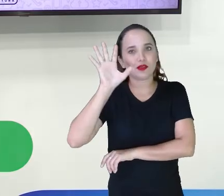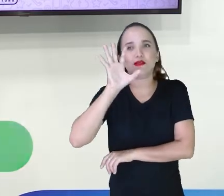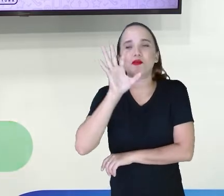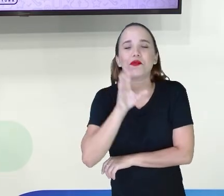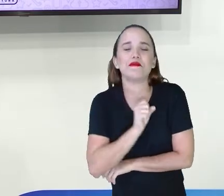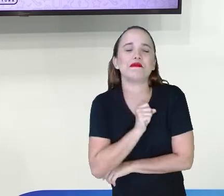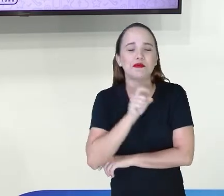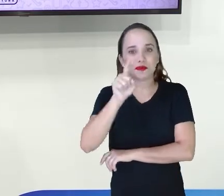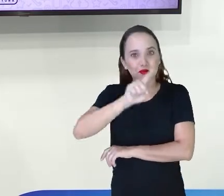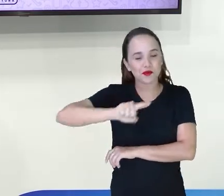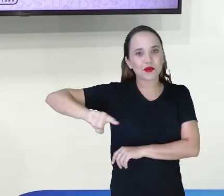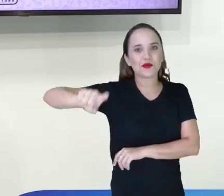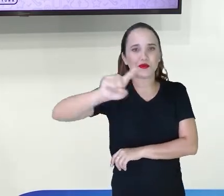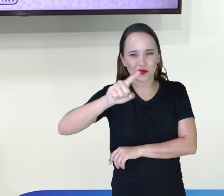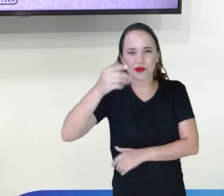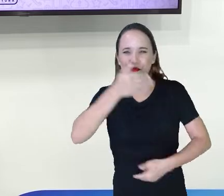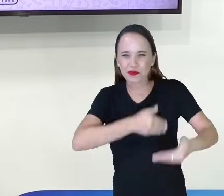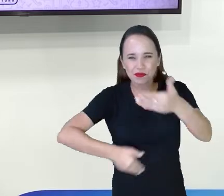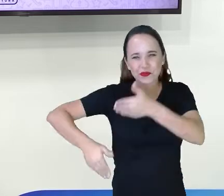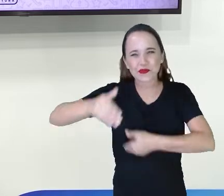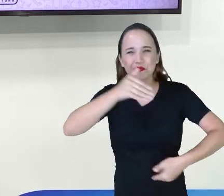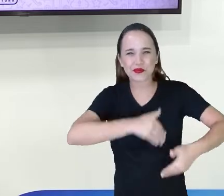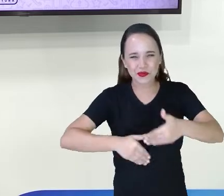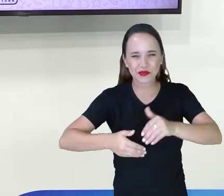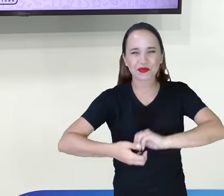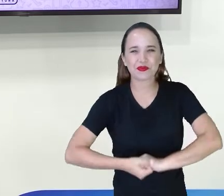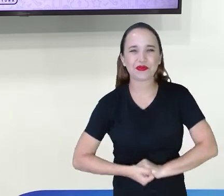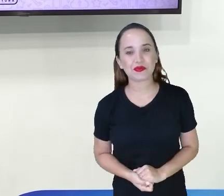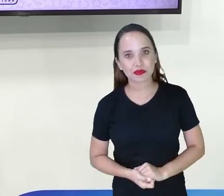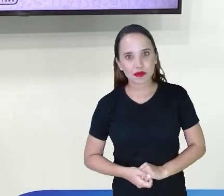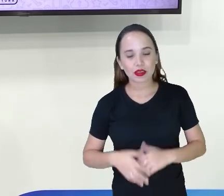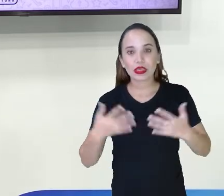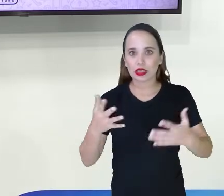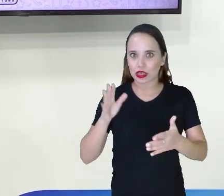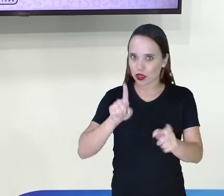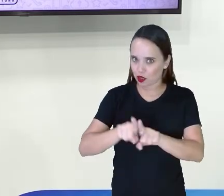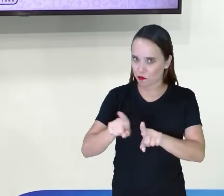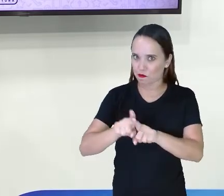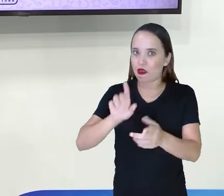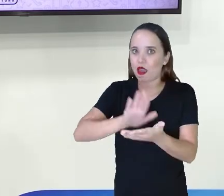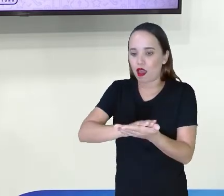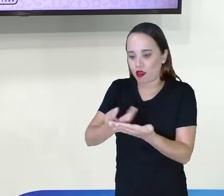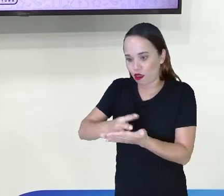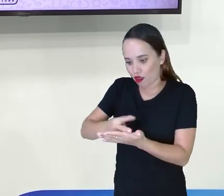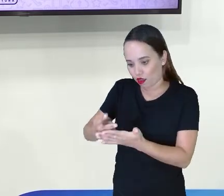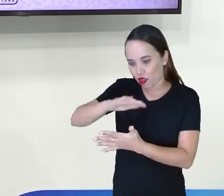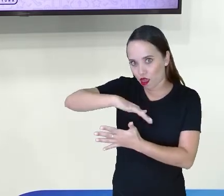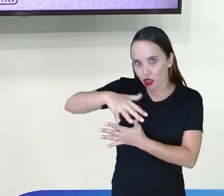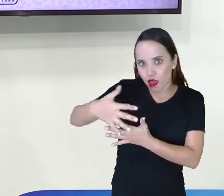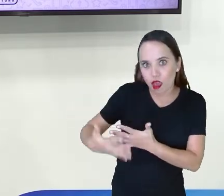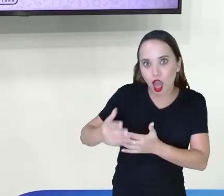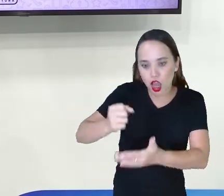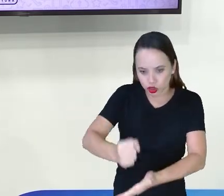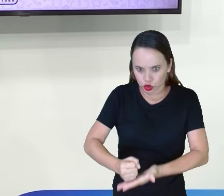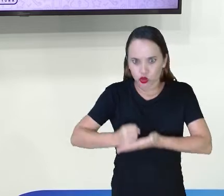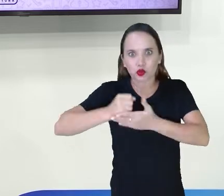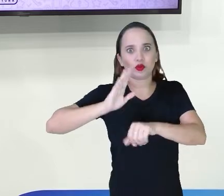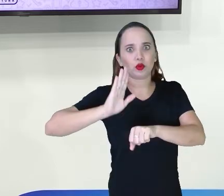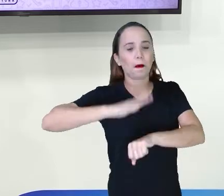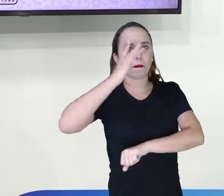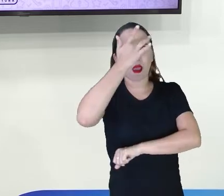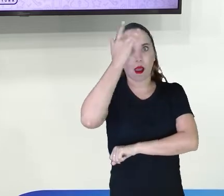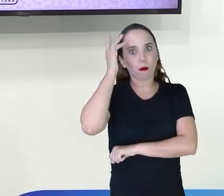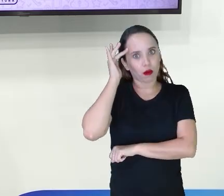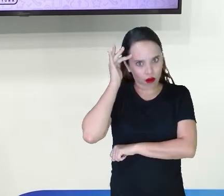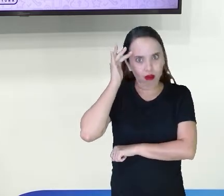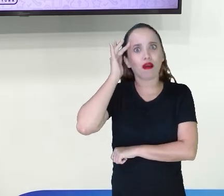quando você participa da aula e a interpretação ajuda ainda mais pessoas a